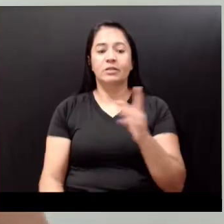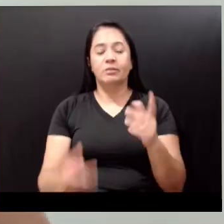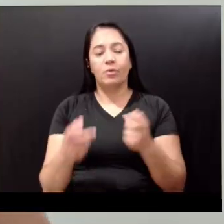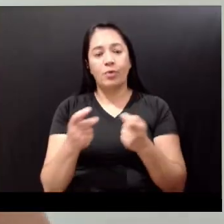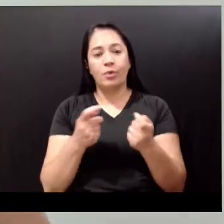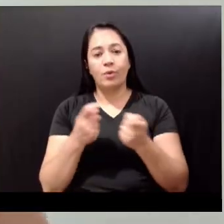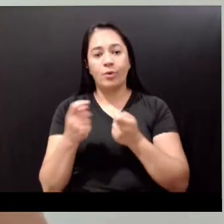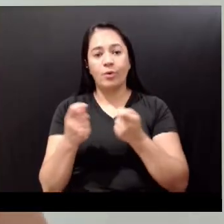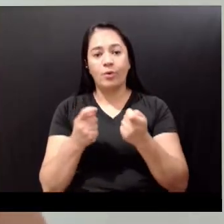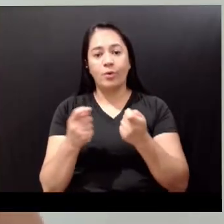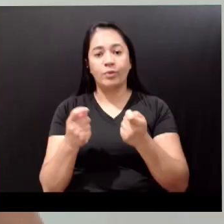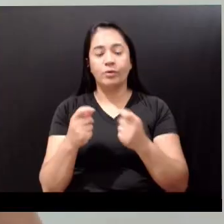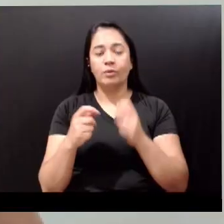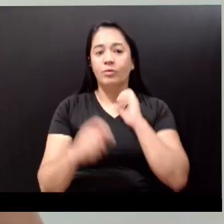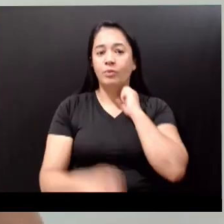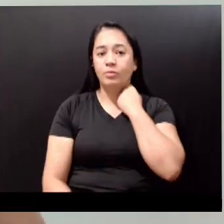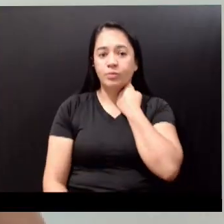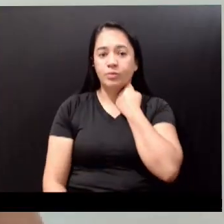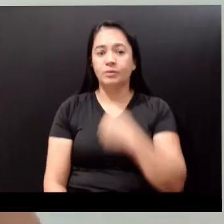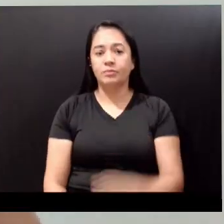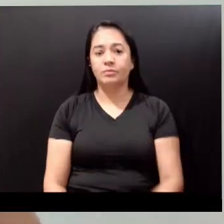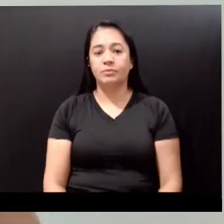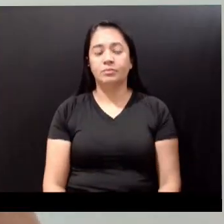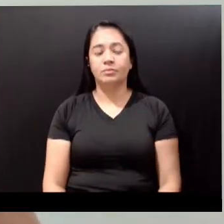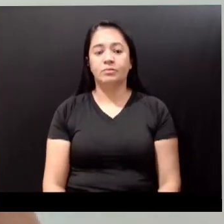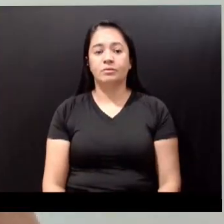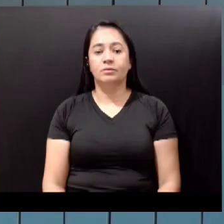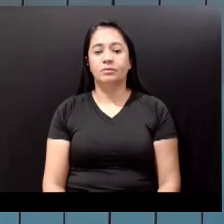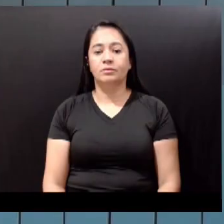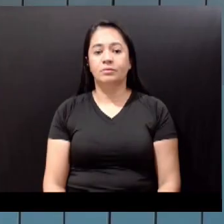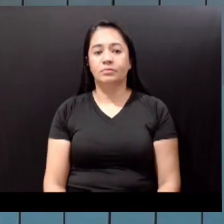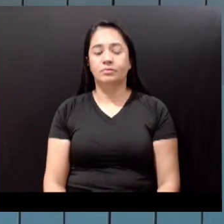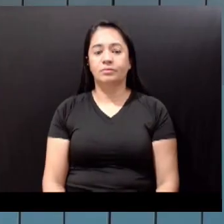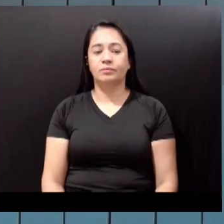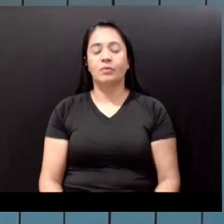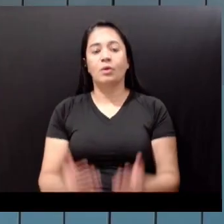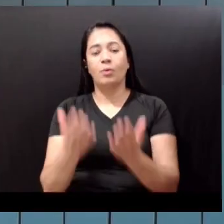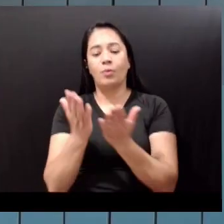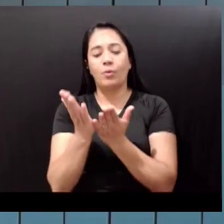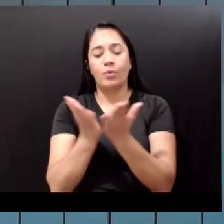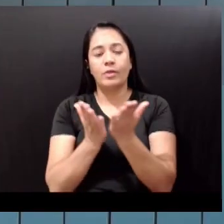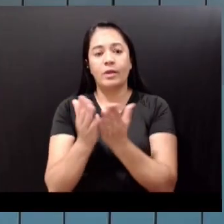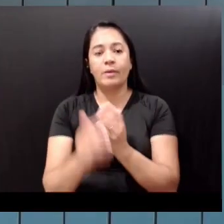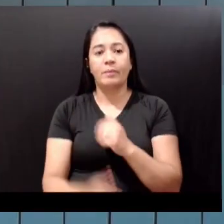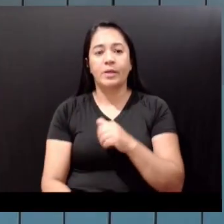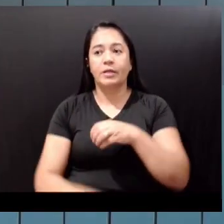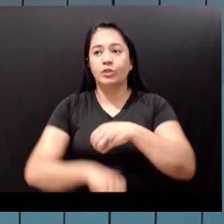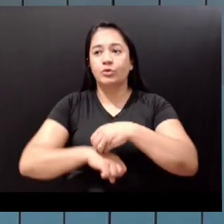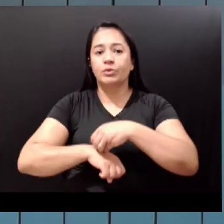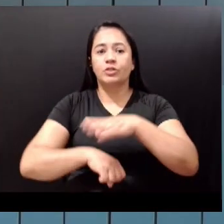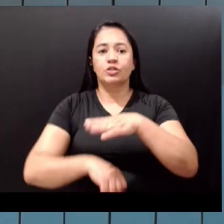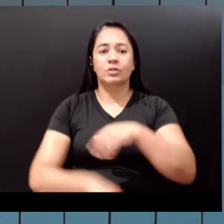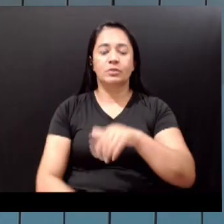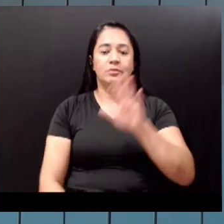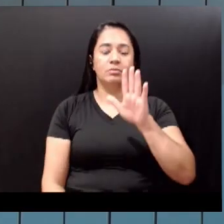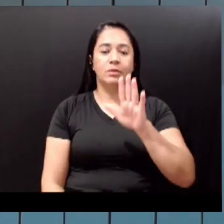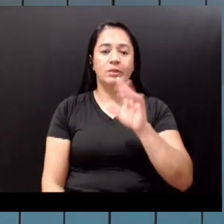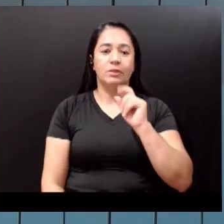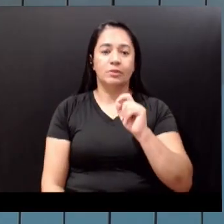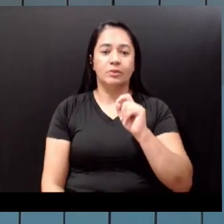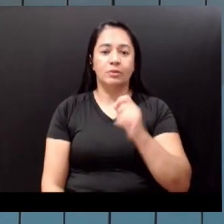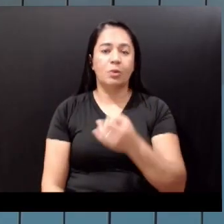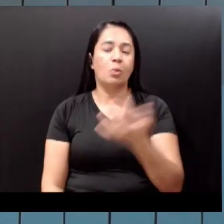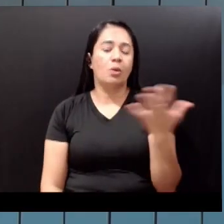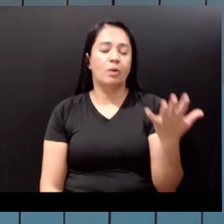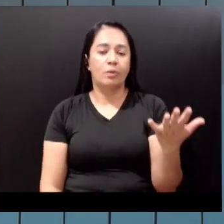esse controle ali do estresse. E doutora, o tratamento mais indicado para esses